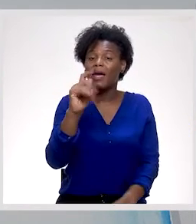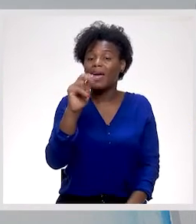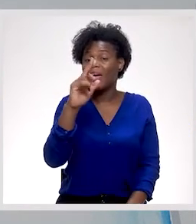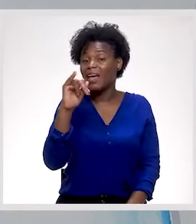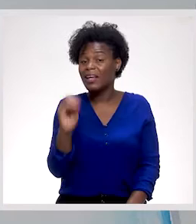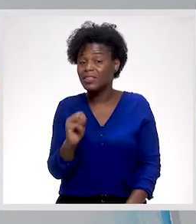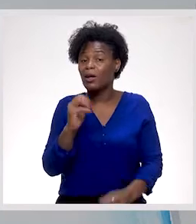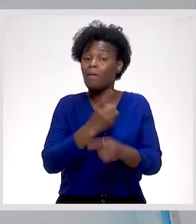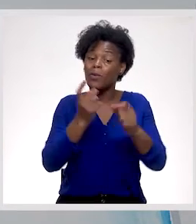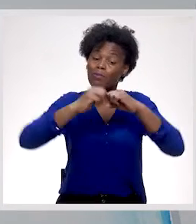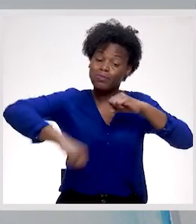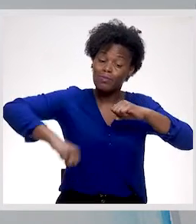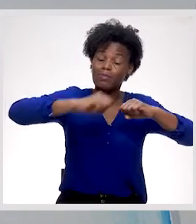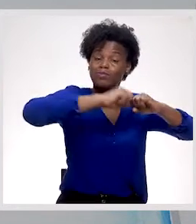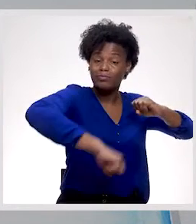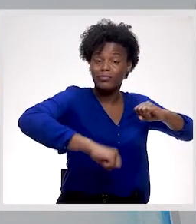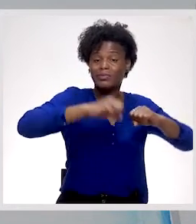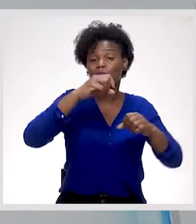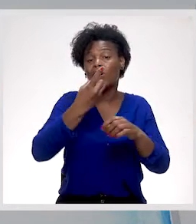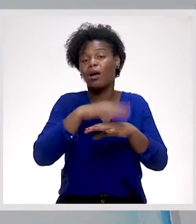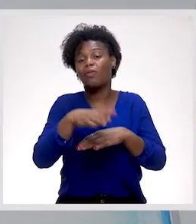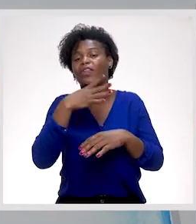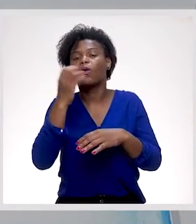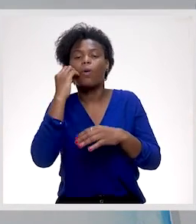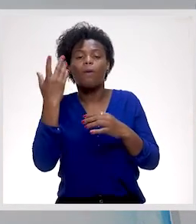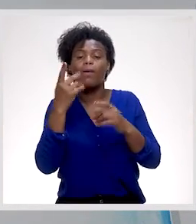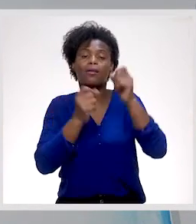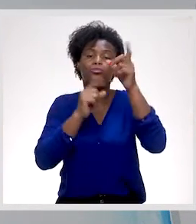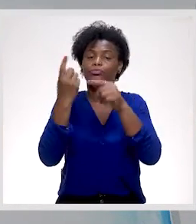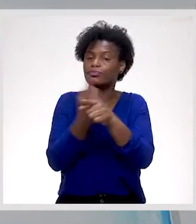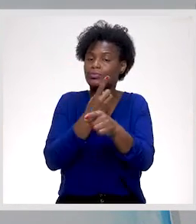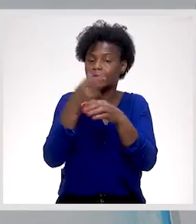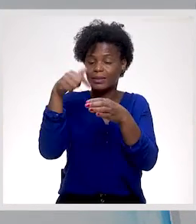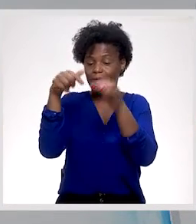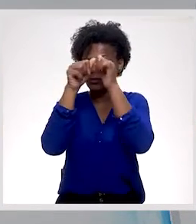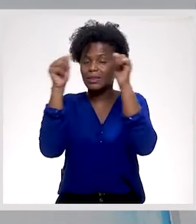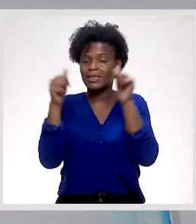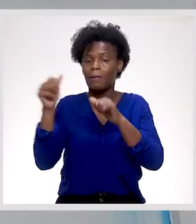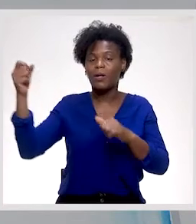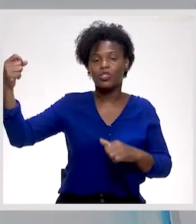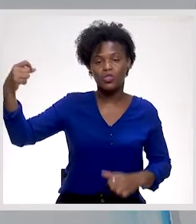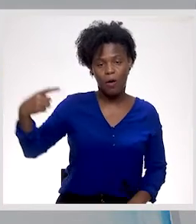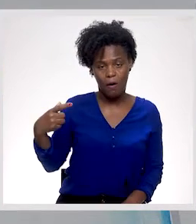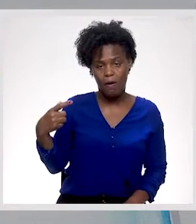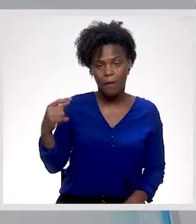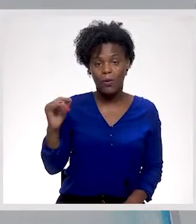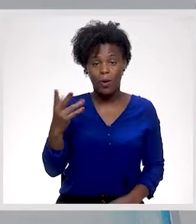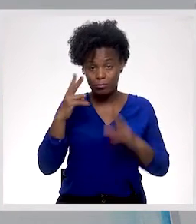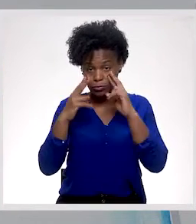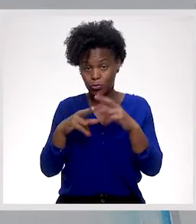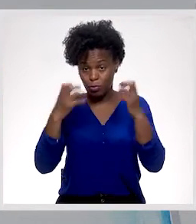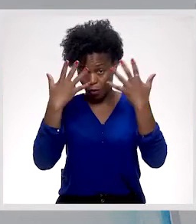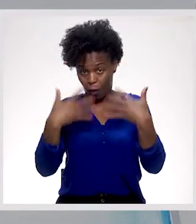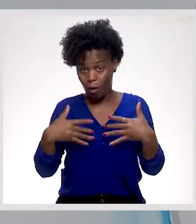relativamente à classificação dos astros no sistema solar. Então, ao descobrir este corpo,